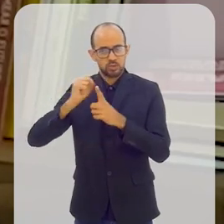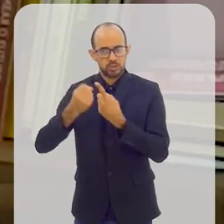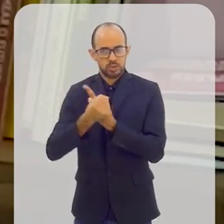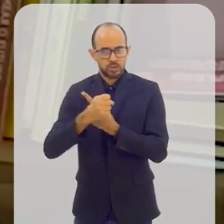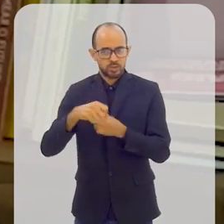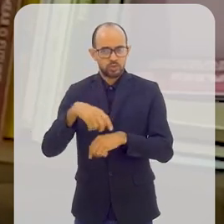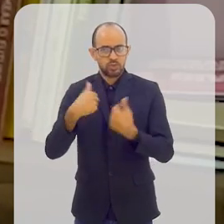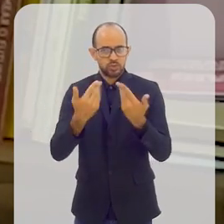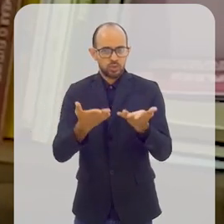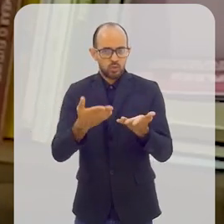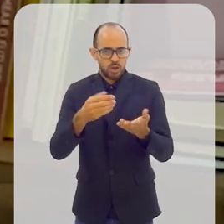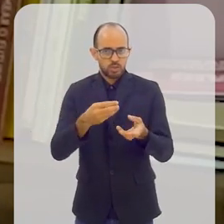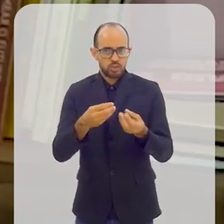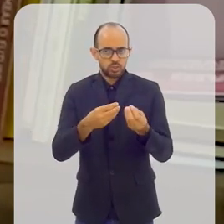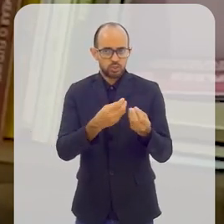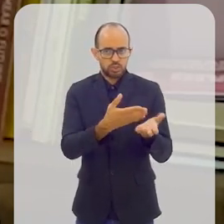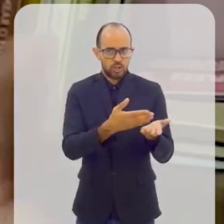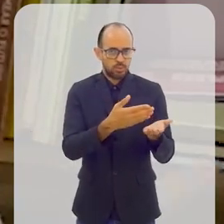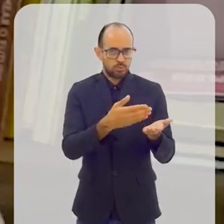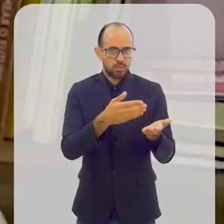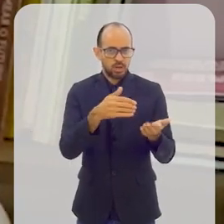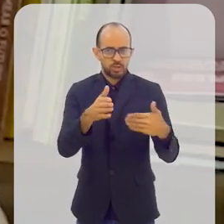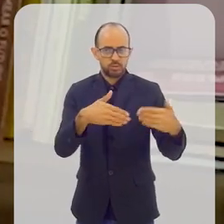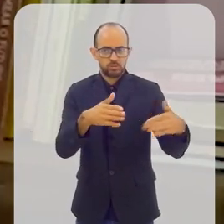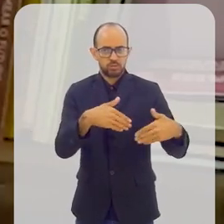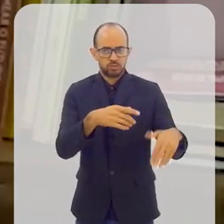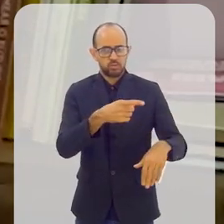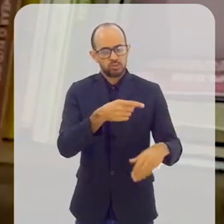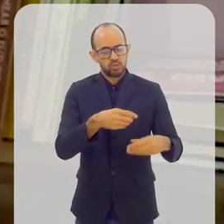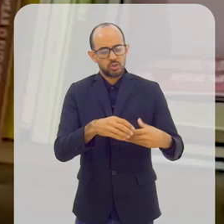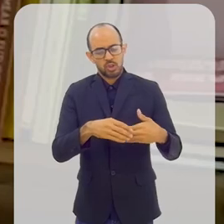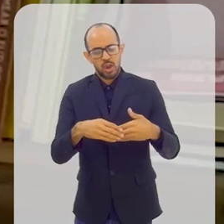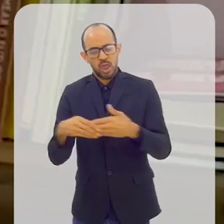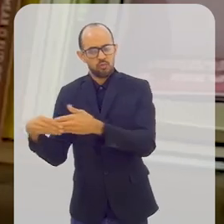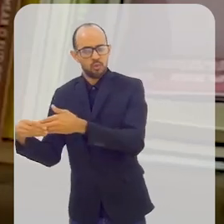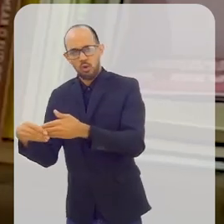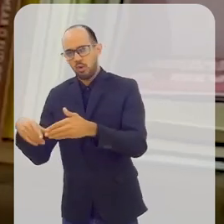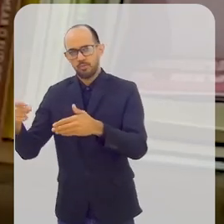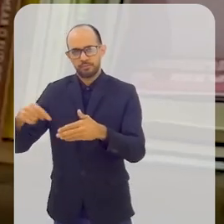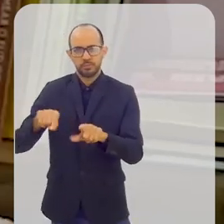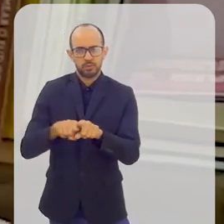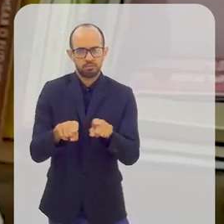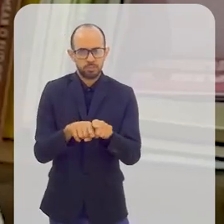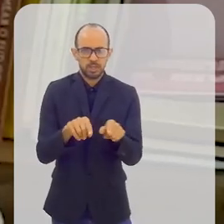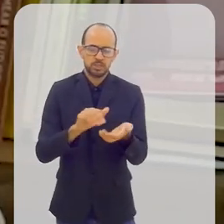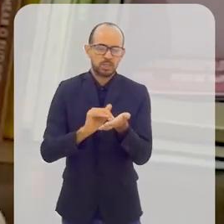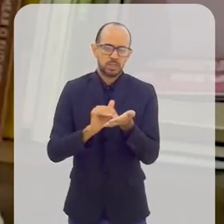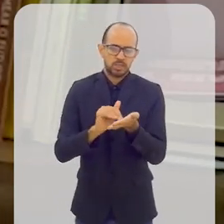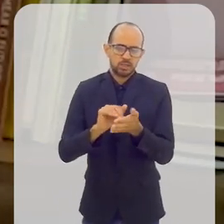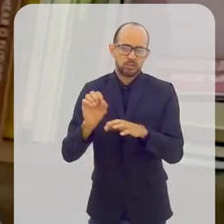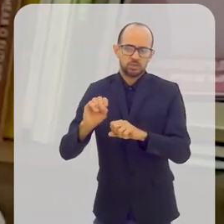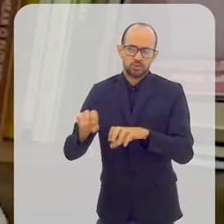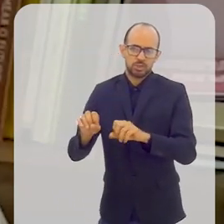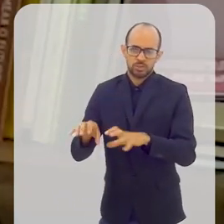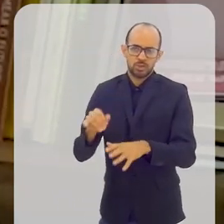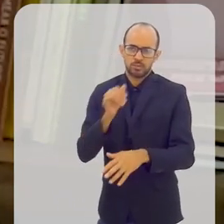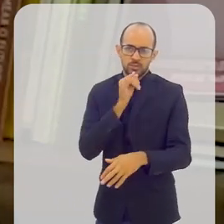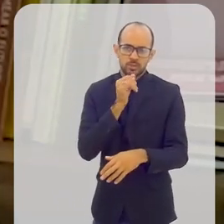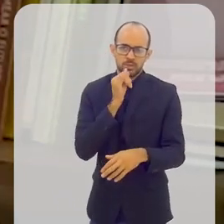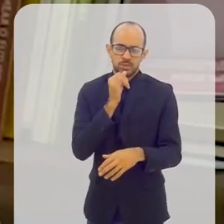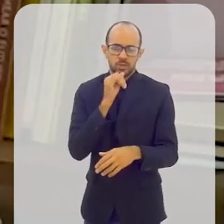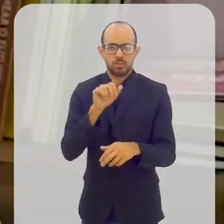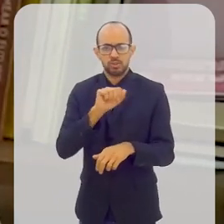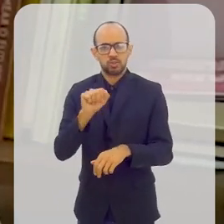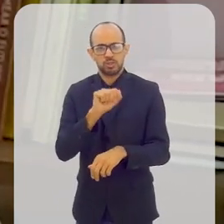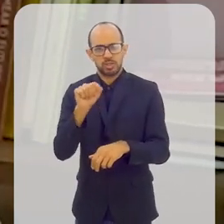gente levou até a indústria alguns palestrantes, até a Secretaria de Educação, outros palestrantes, até a